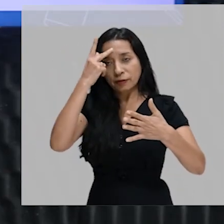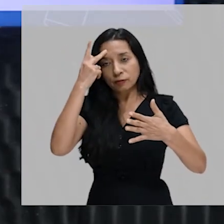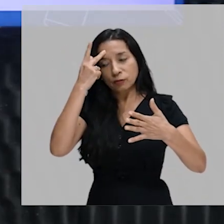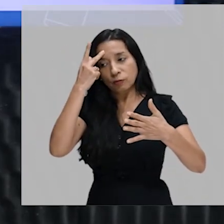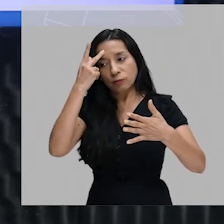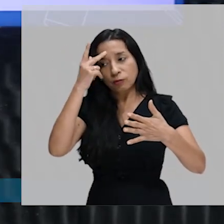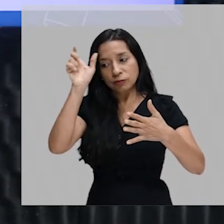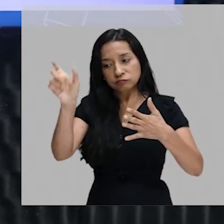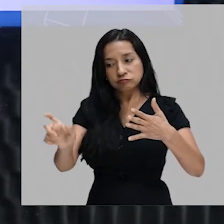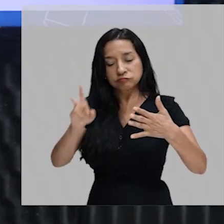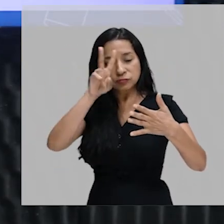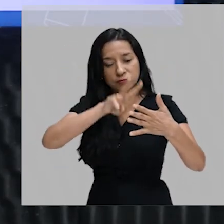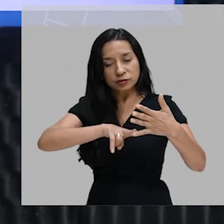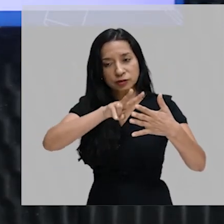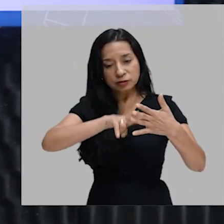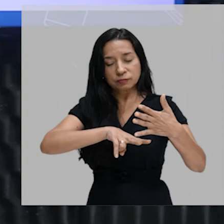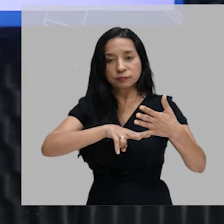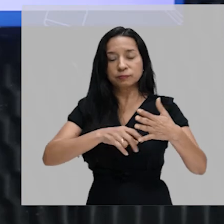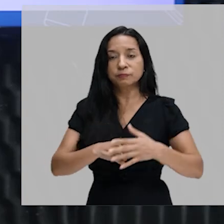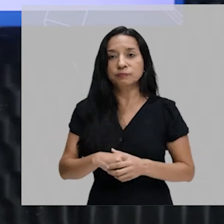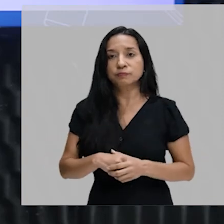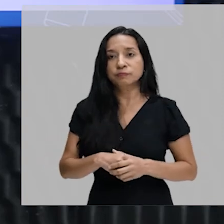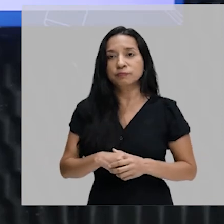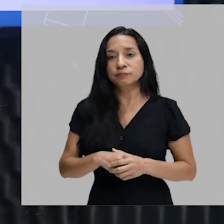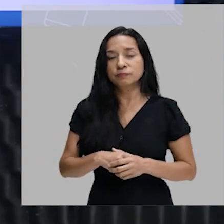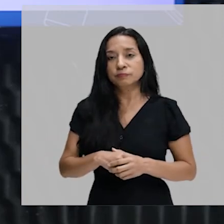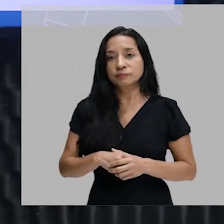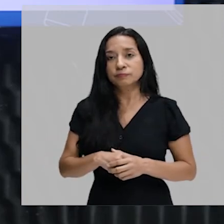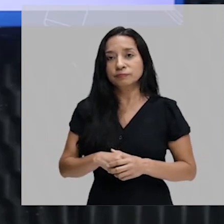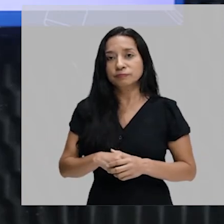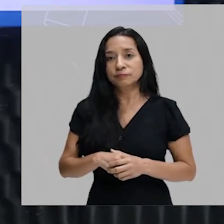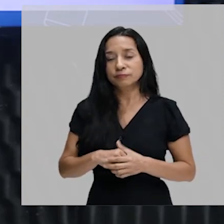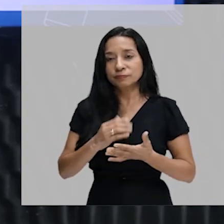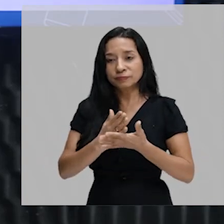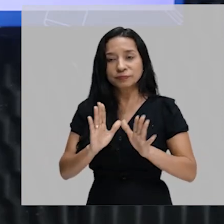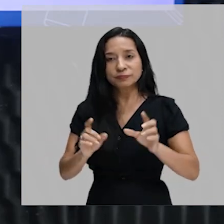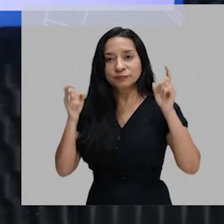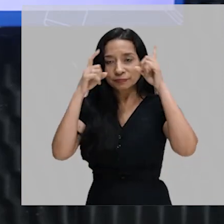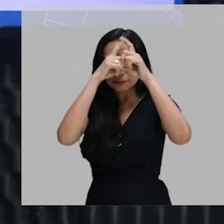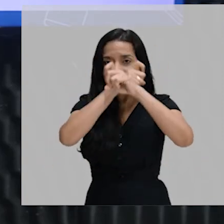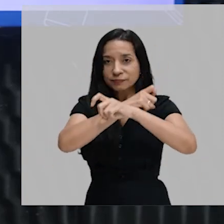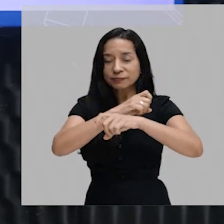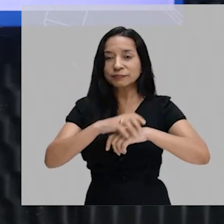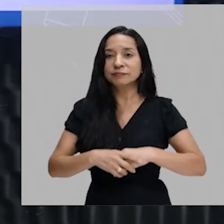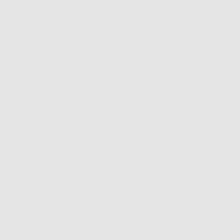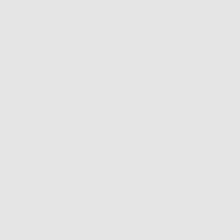lógico, a leitura da minha síntese. E aí, fico por aqui. Compliquei?